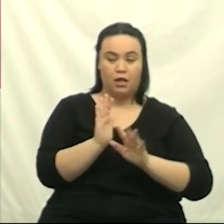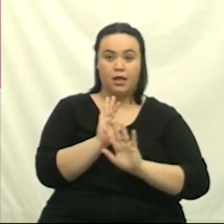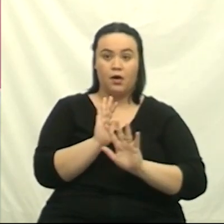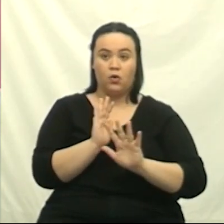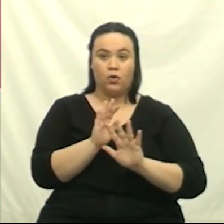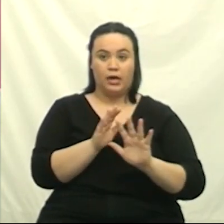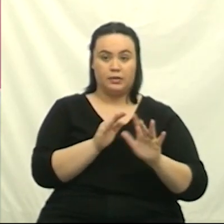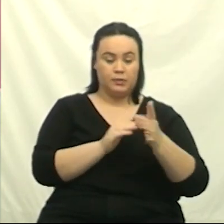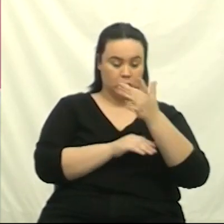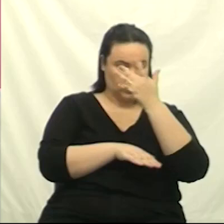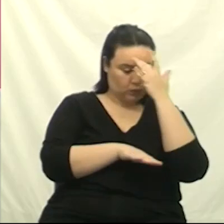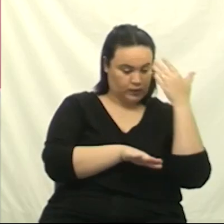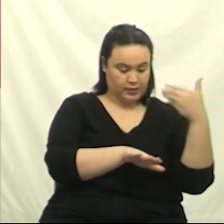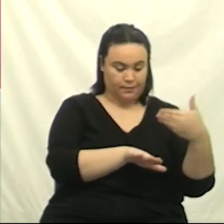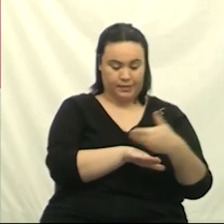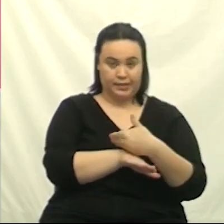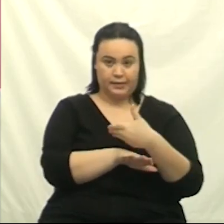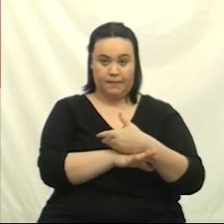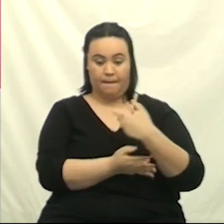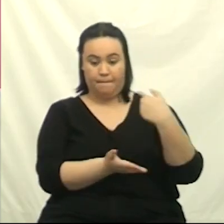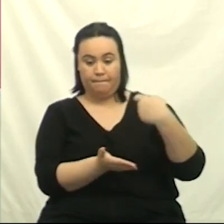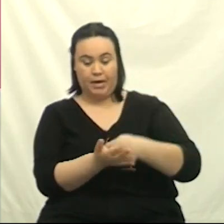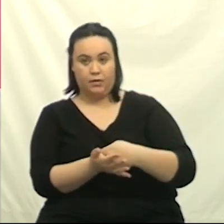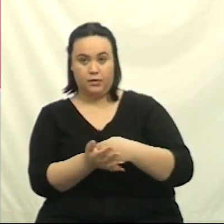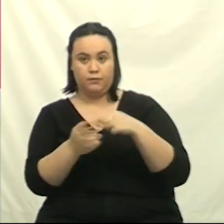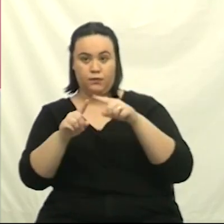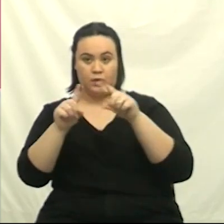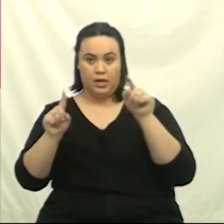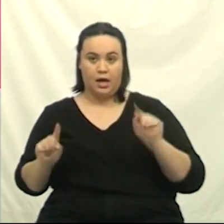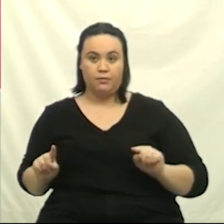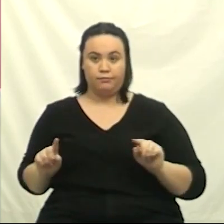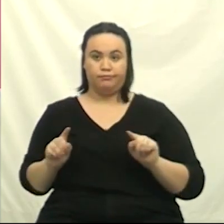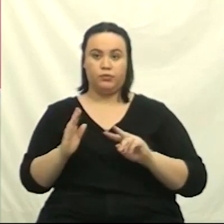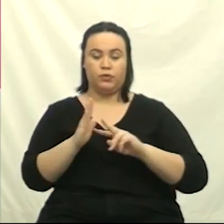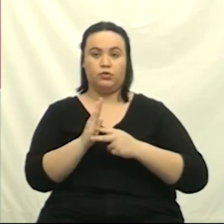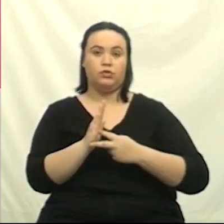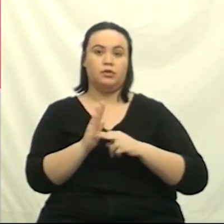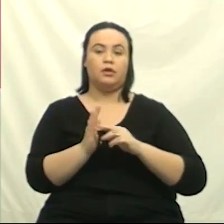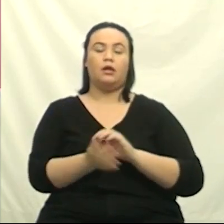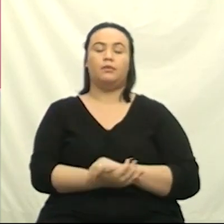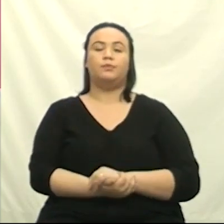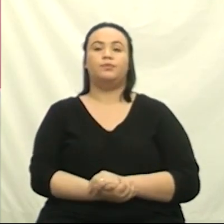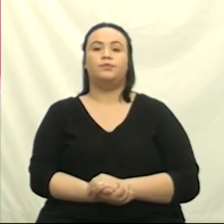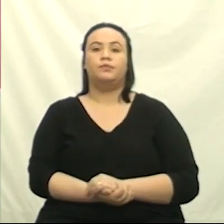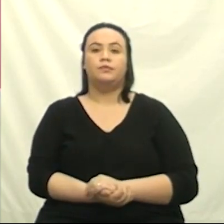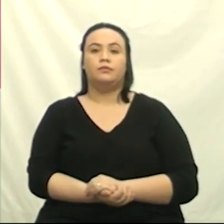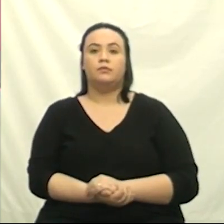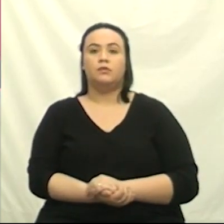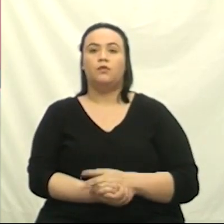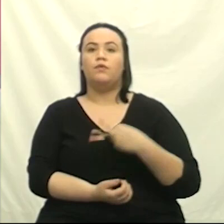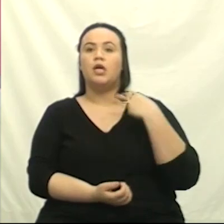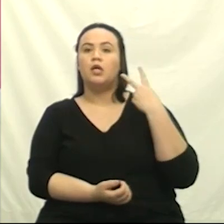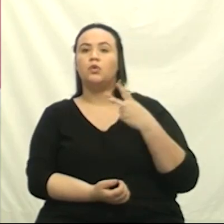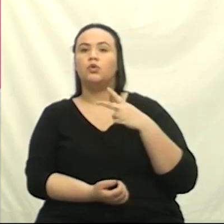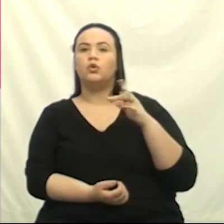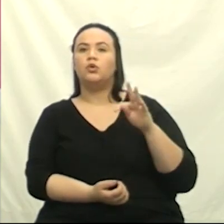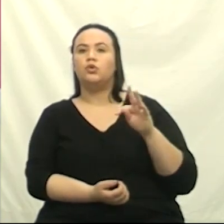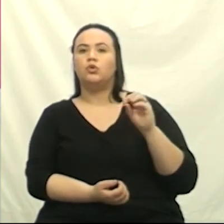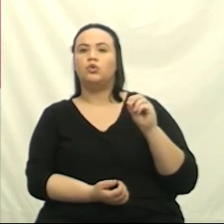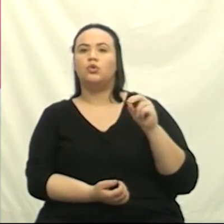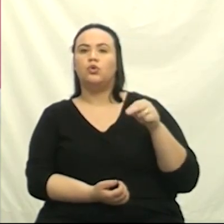atribuições ao concurso público e desempenham a função como citou aqui o vereador Toninho